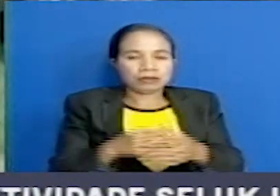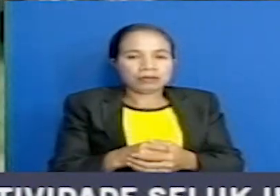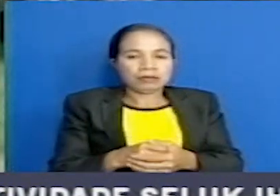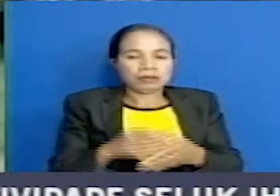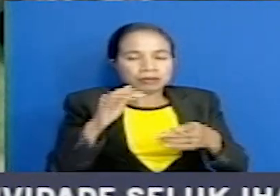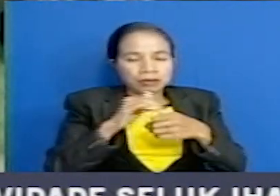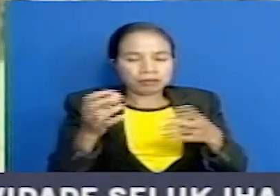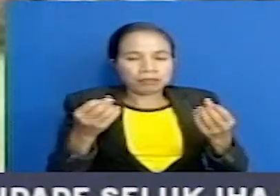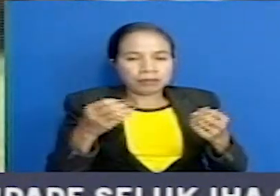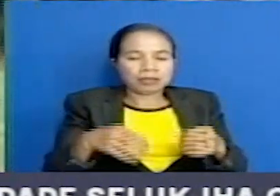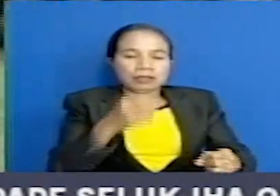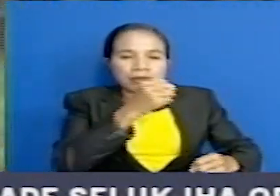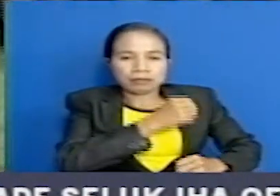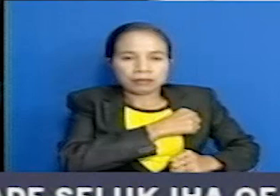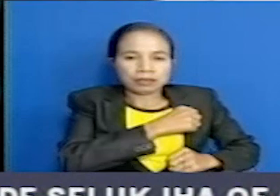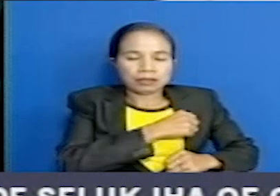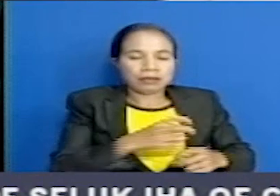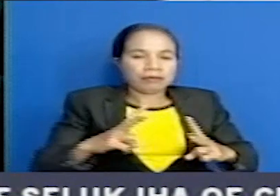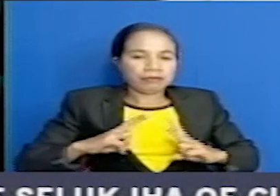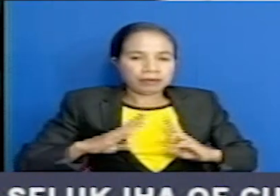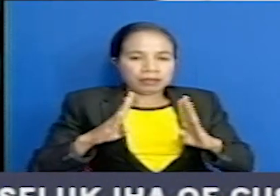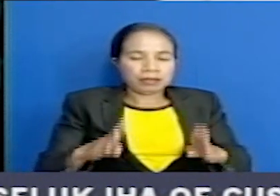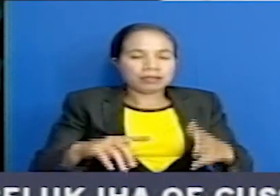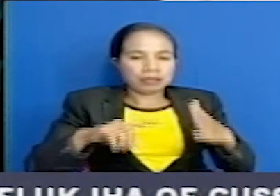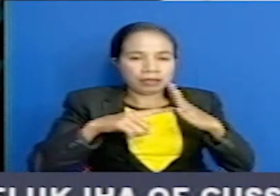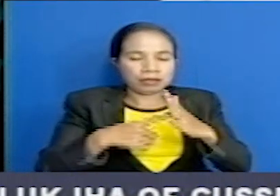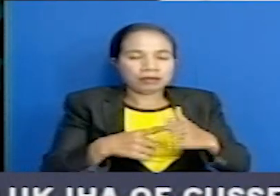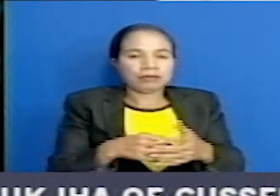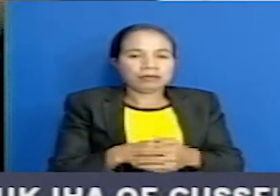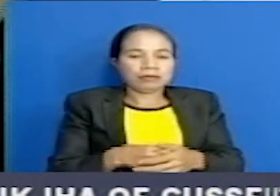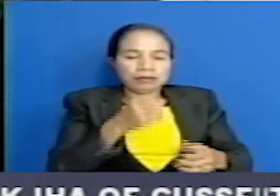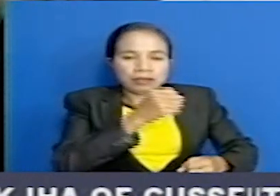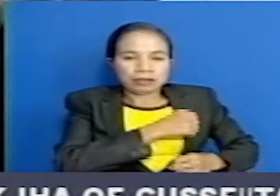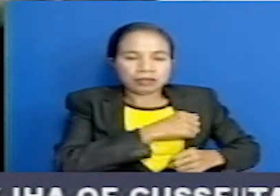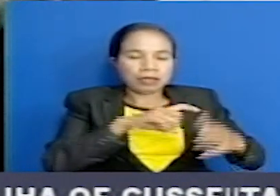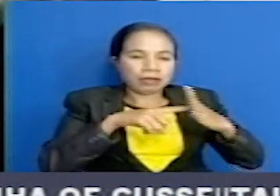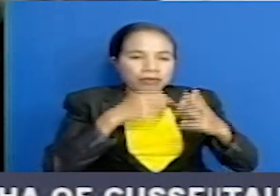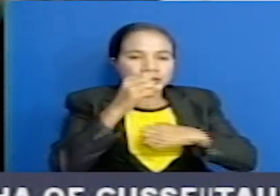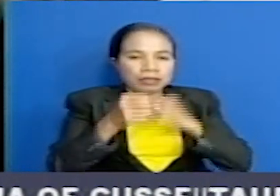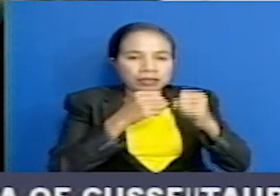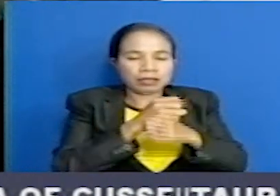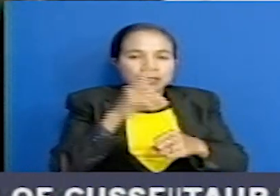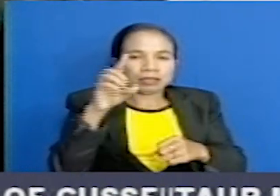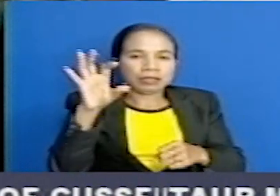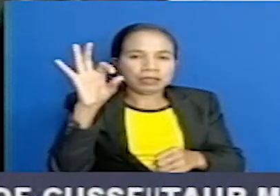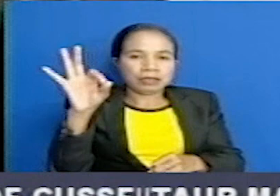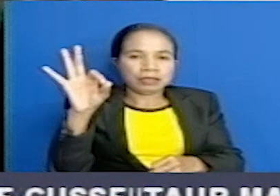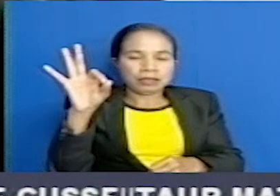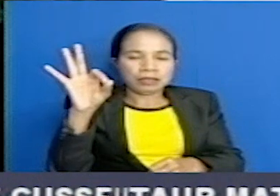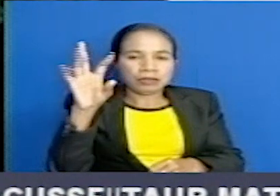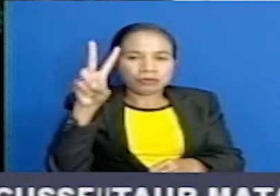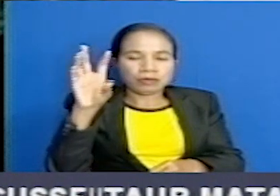oin-oin e a vida militar nian. Saudoso, hahu incorpora e a militar, hahu e a tinan a rihondrua ida.